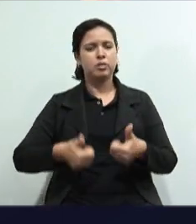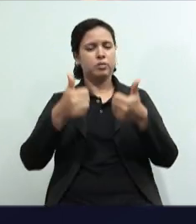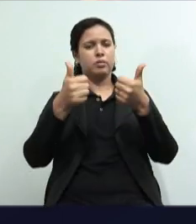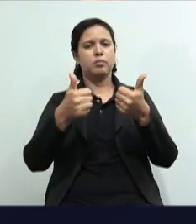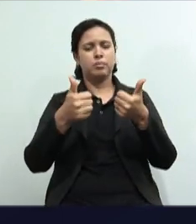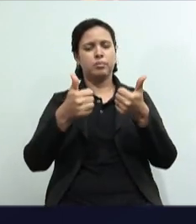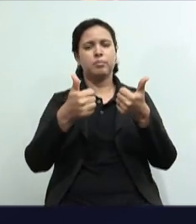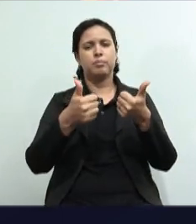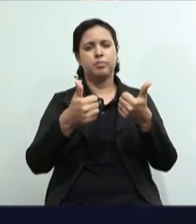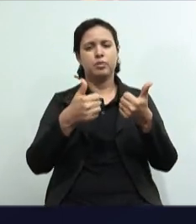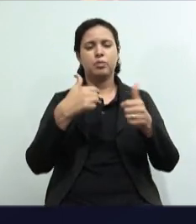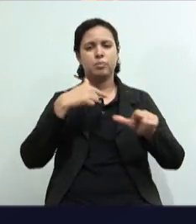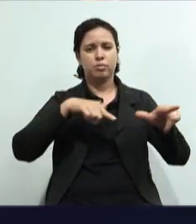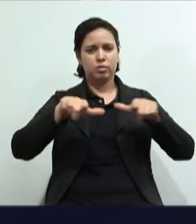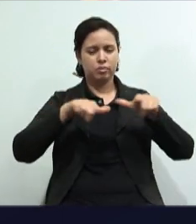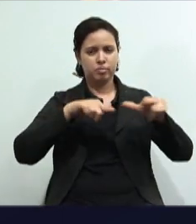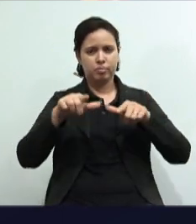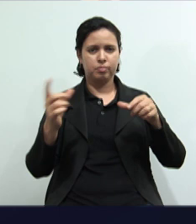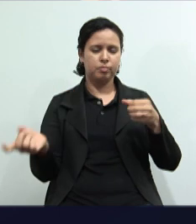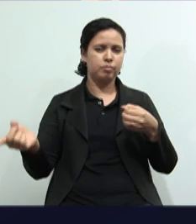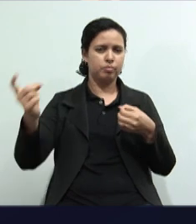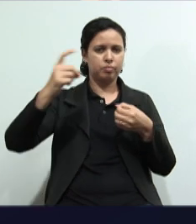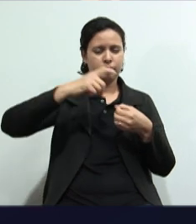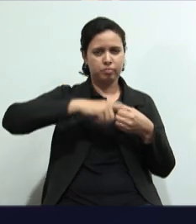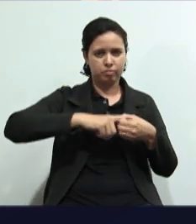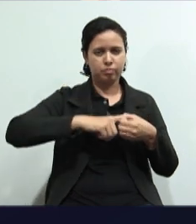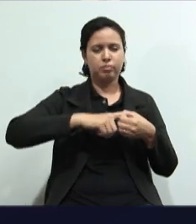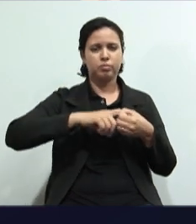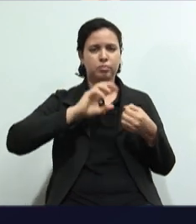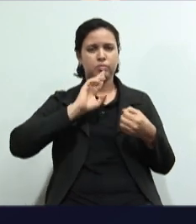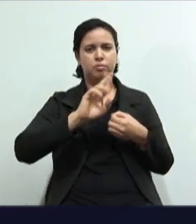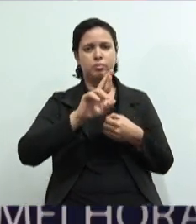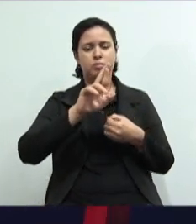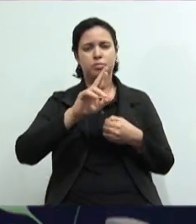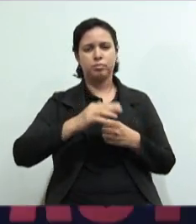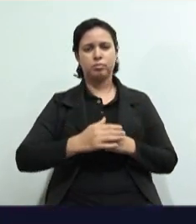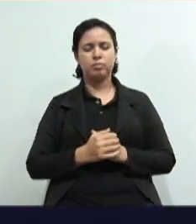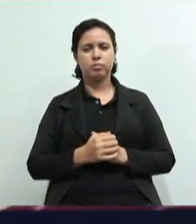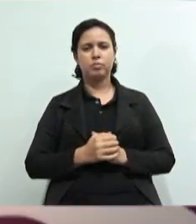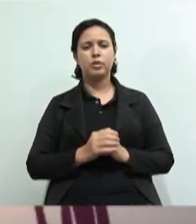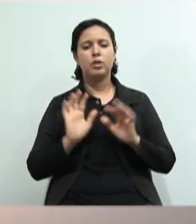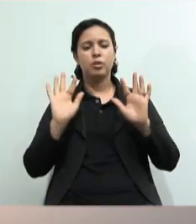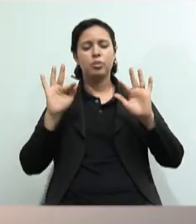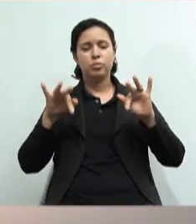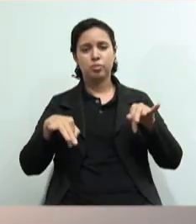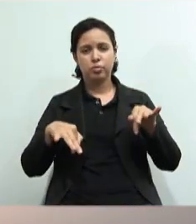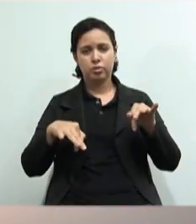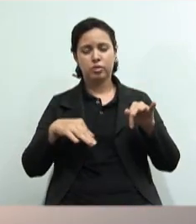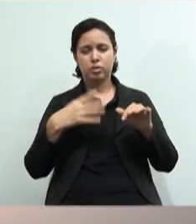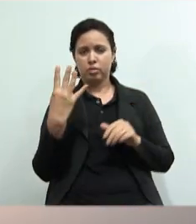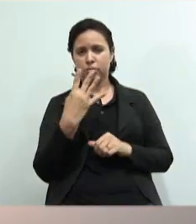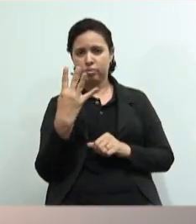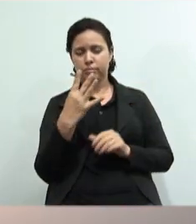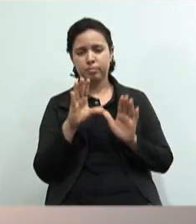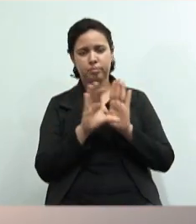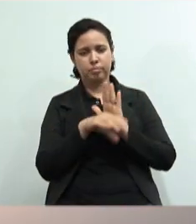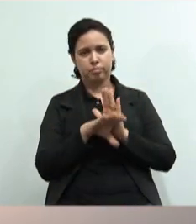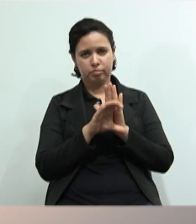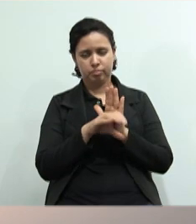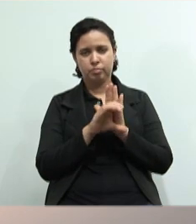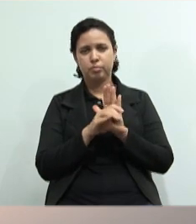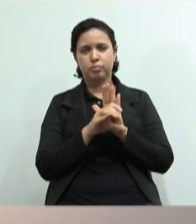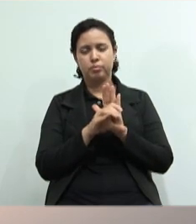sistema de trabalho, repetir as soluções que se mostraram adequadas. Ao final da quarta fase, o conceito de